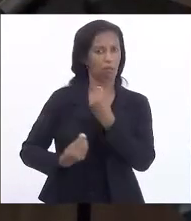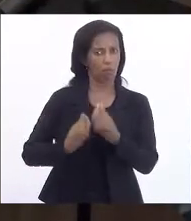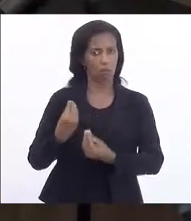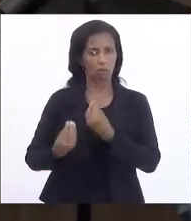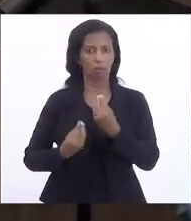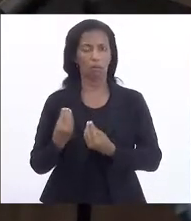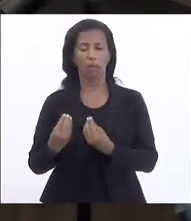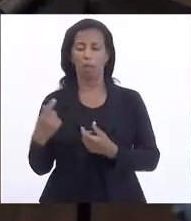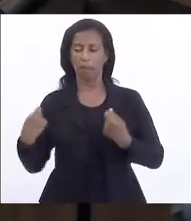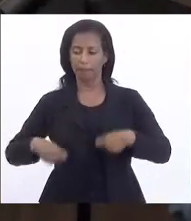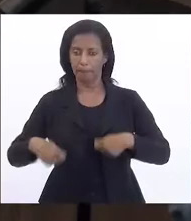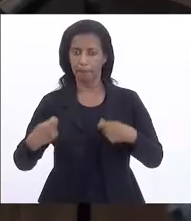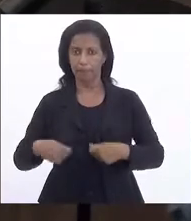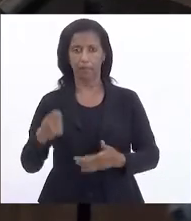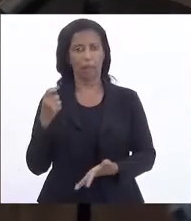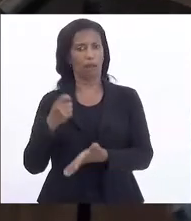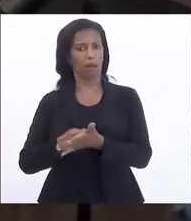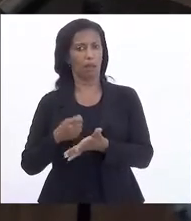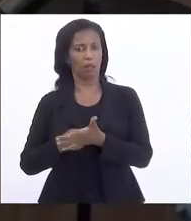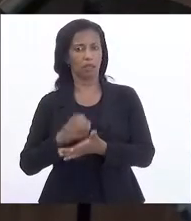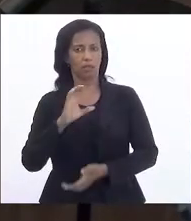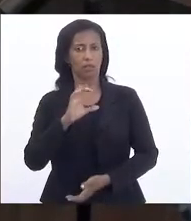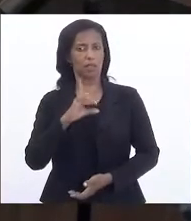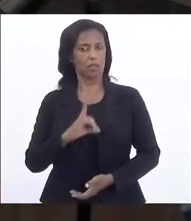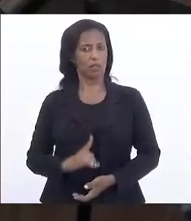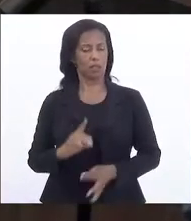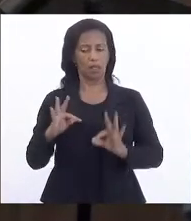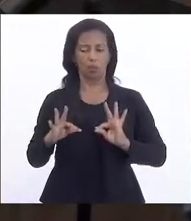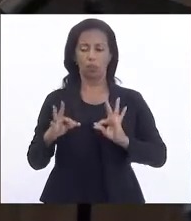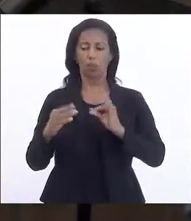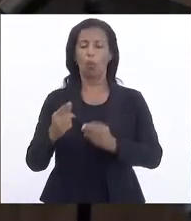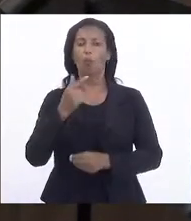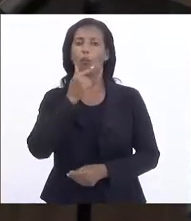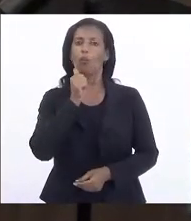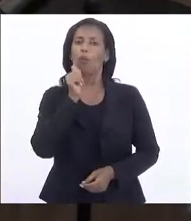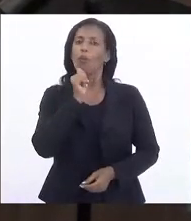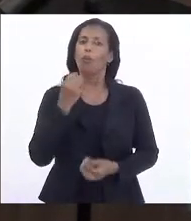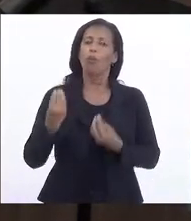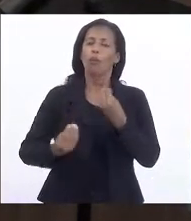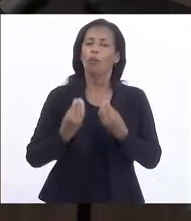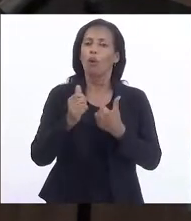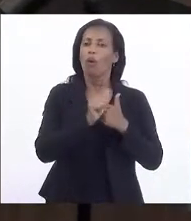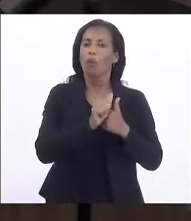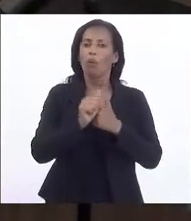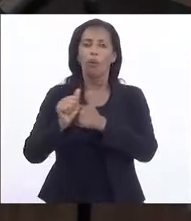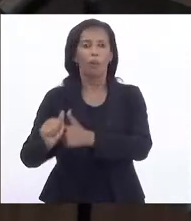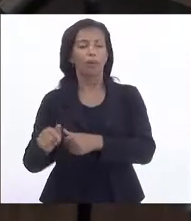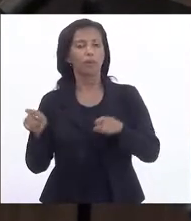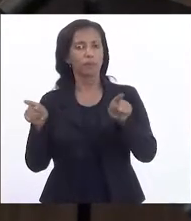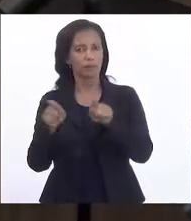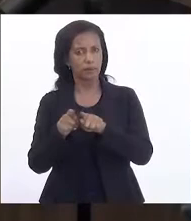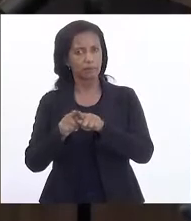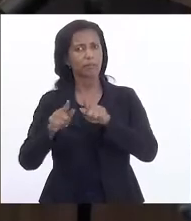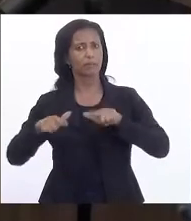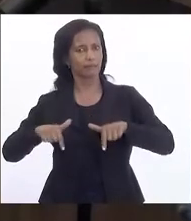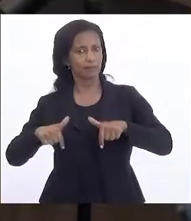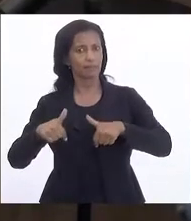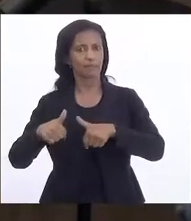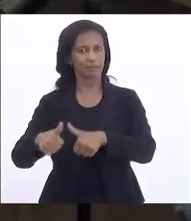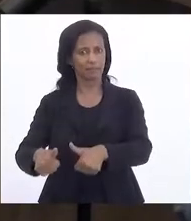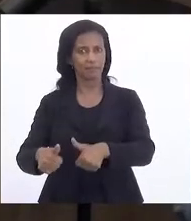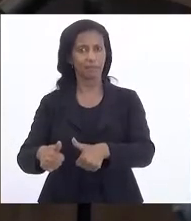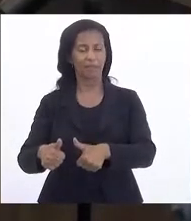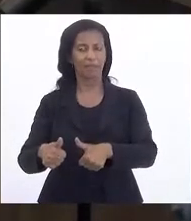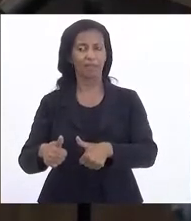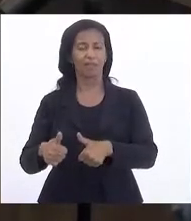que a gente precisa garantir que o cidadão e a cidadã comum acompanhe também as ações dos